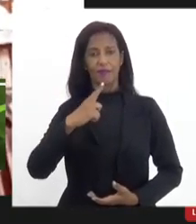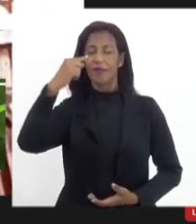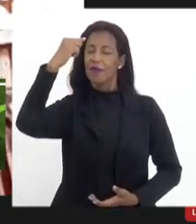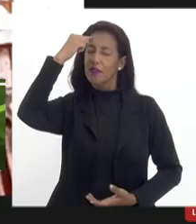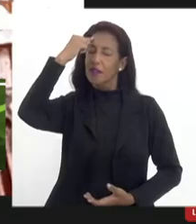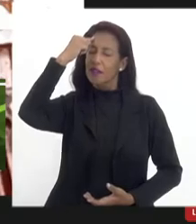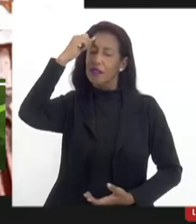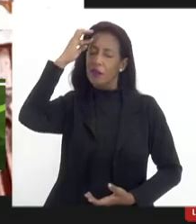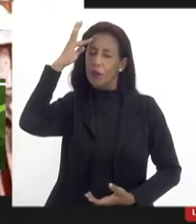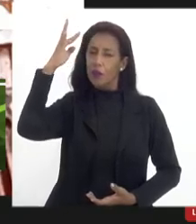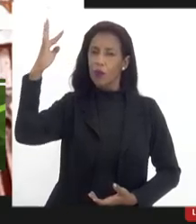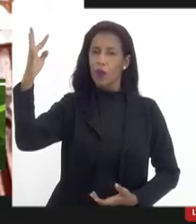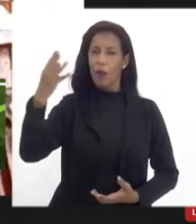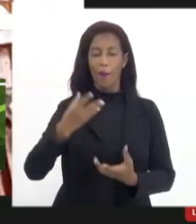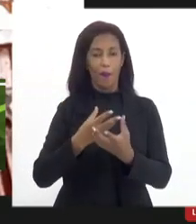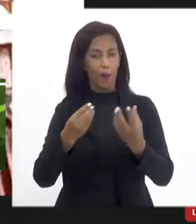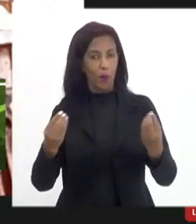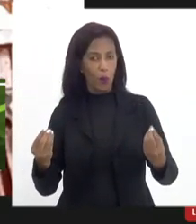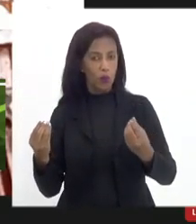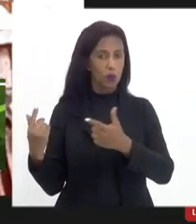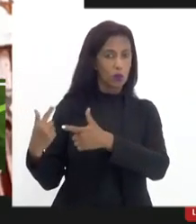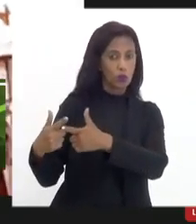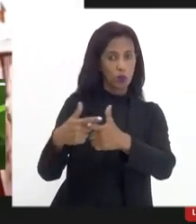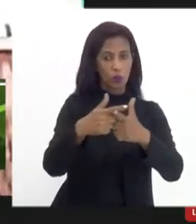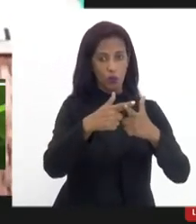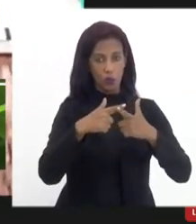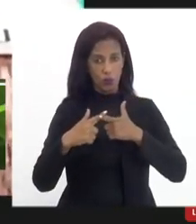pensado muito, né, nessas situações, e